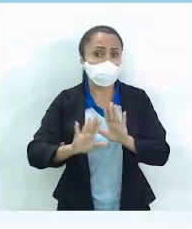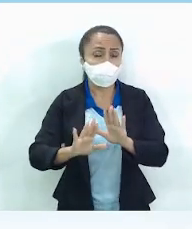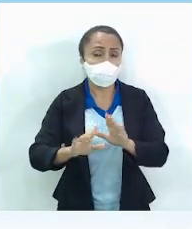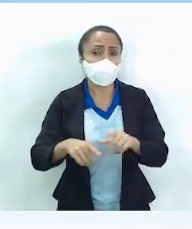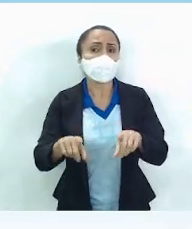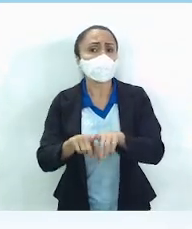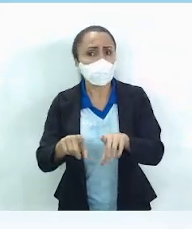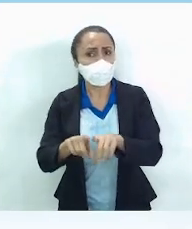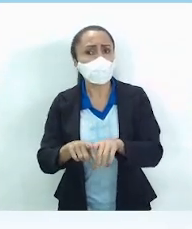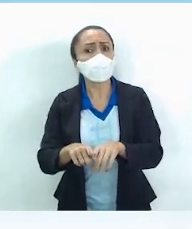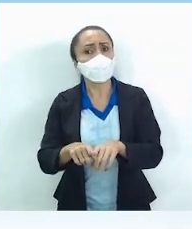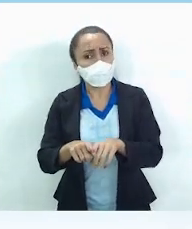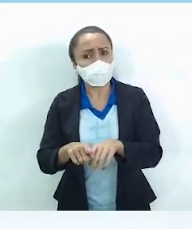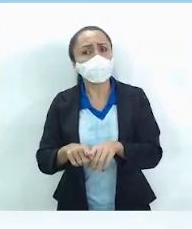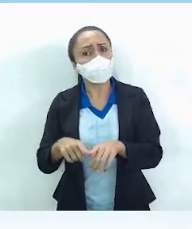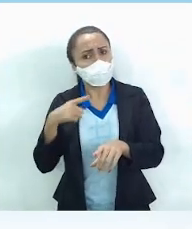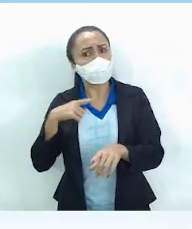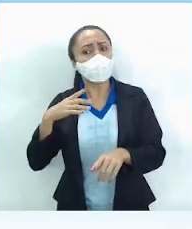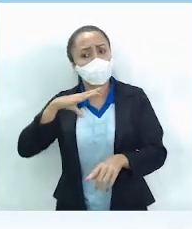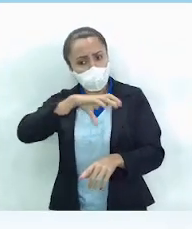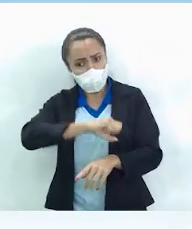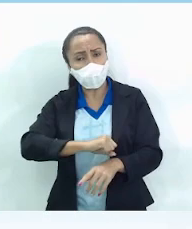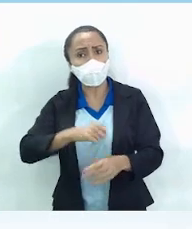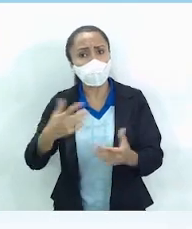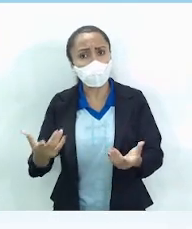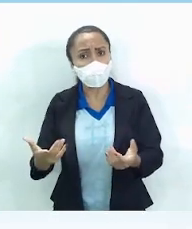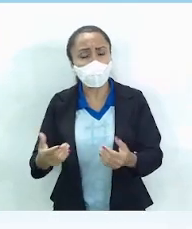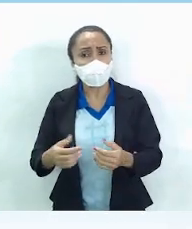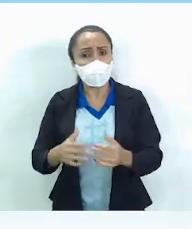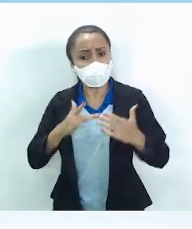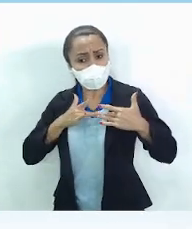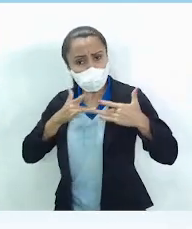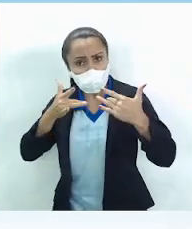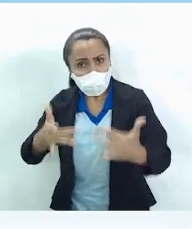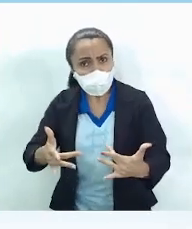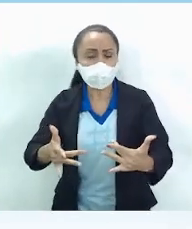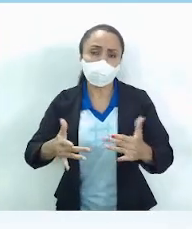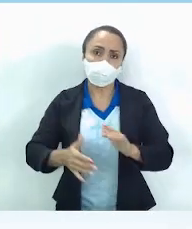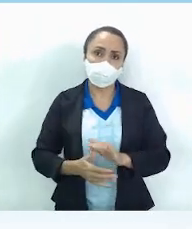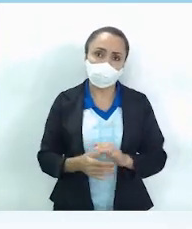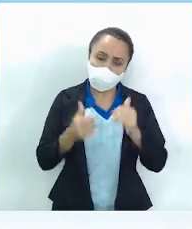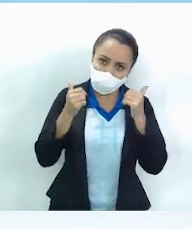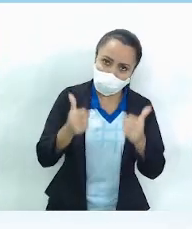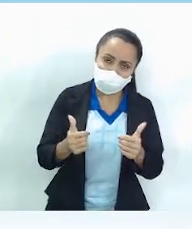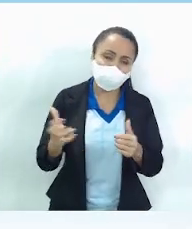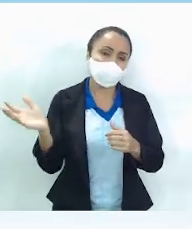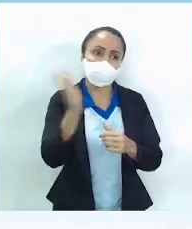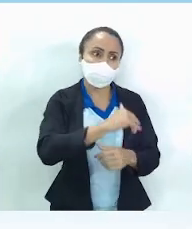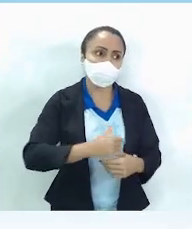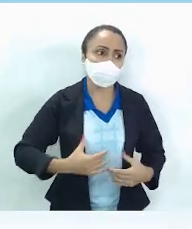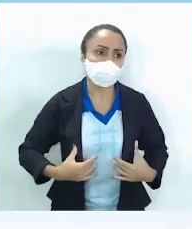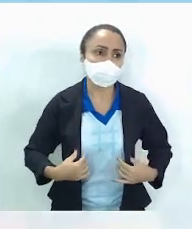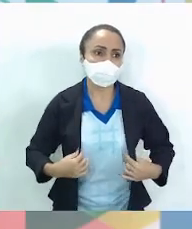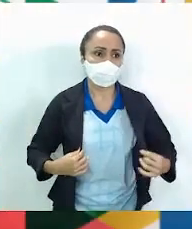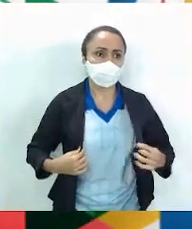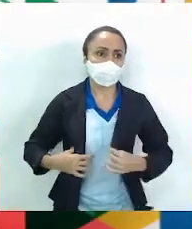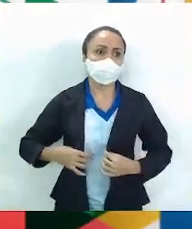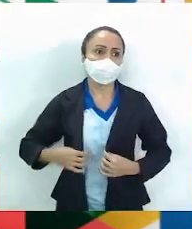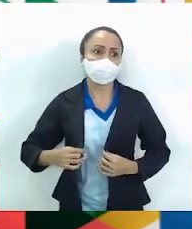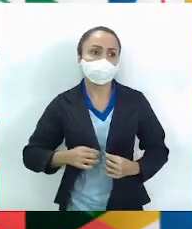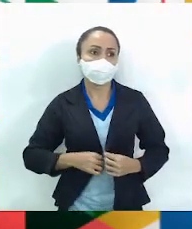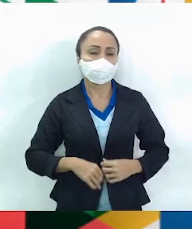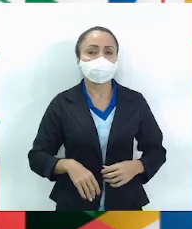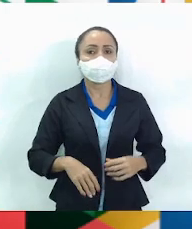também prega o amor, a caridade e a solidariedade. Beleza? Vamos embora.